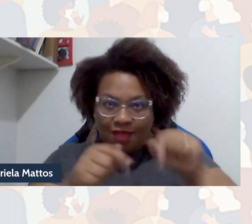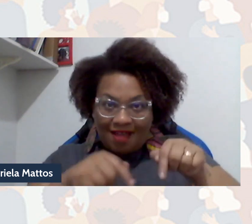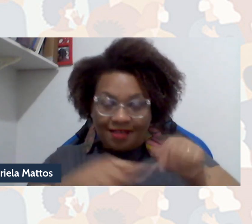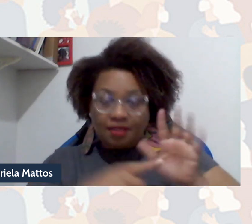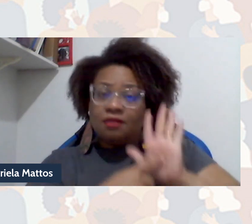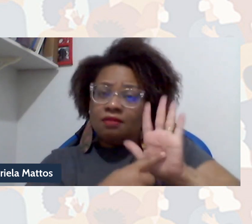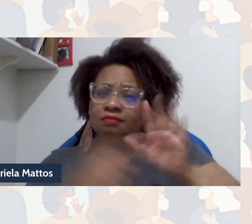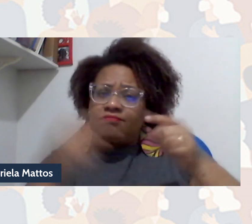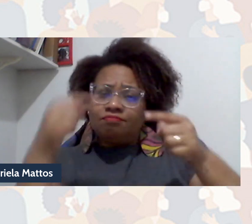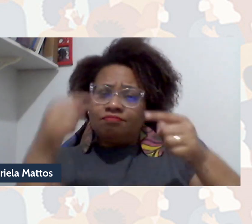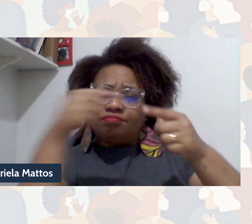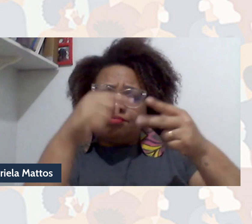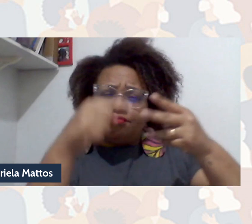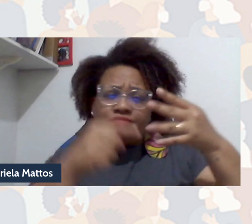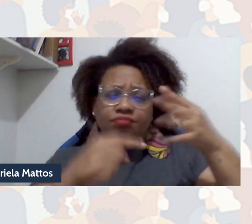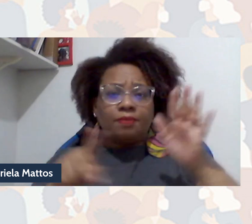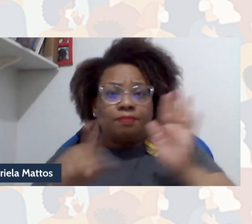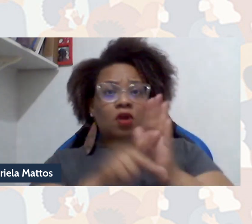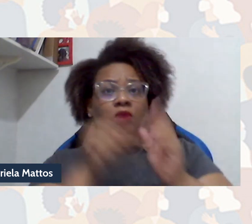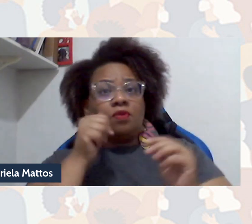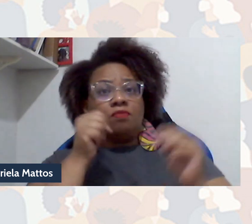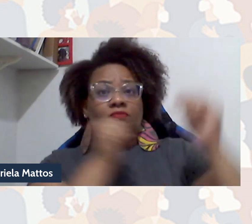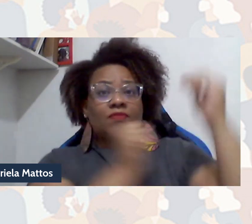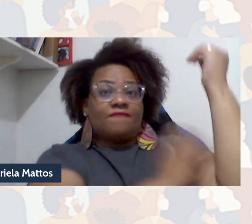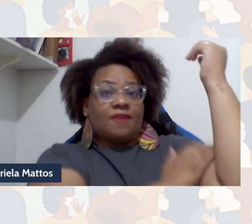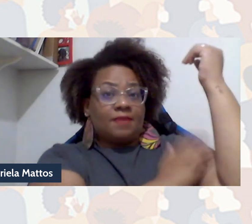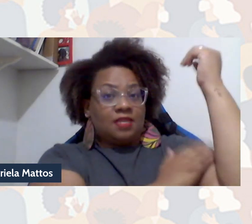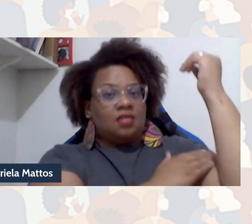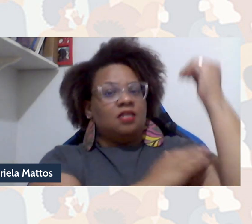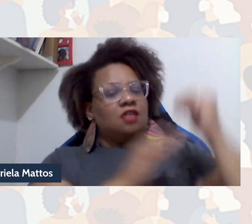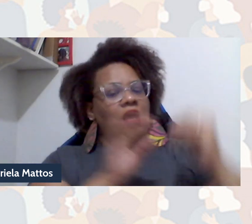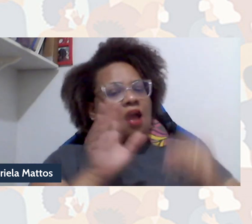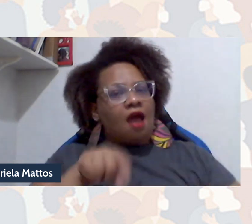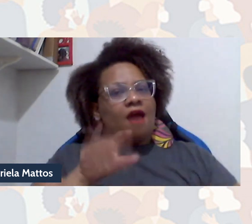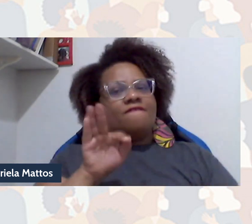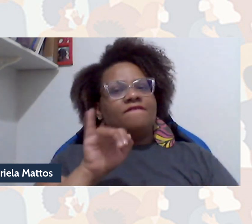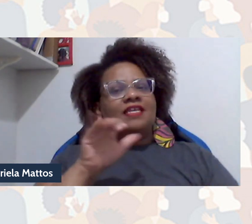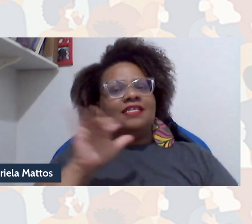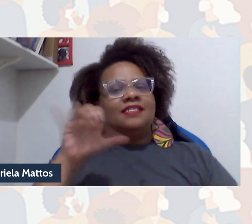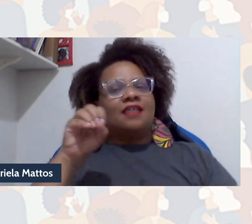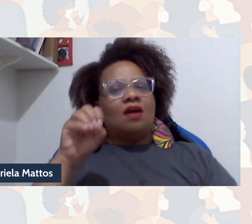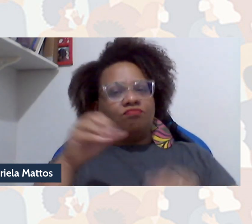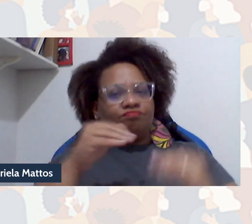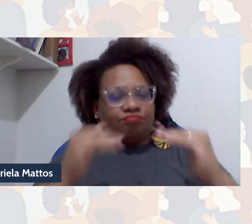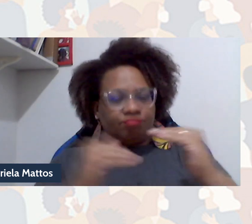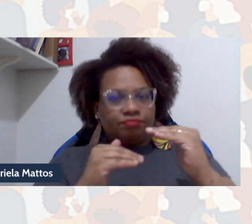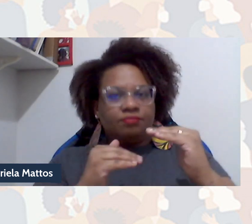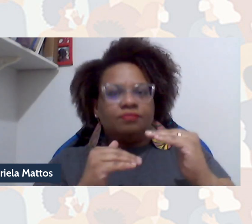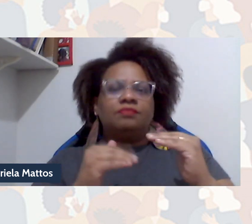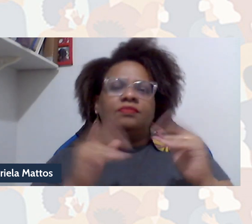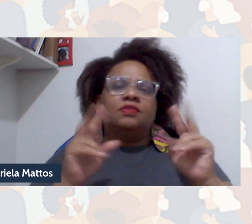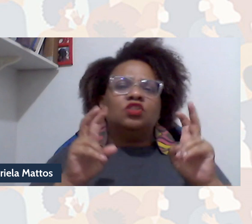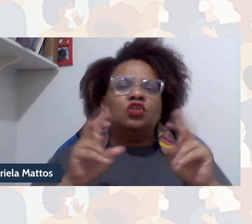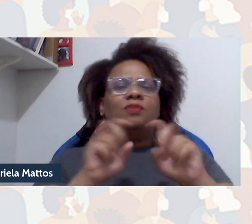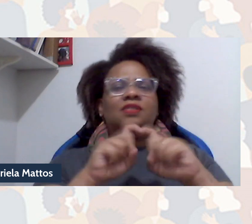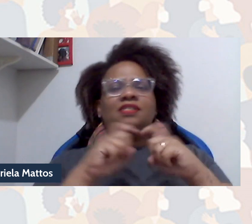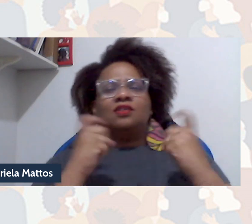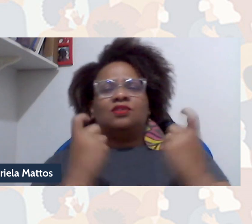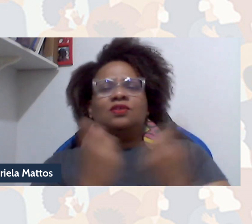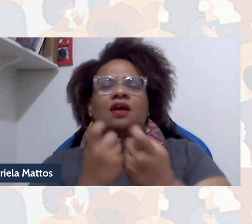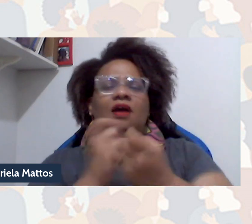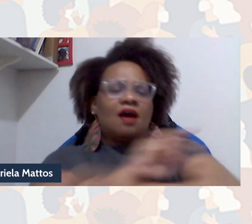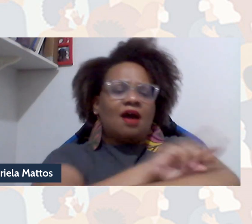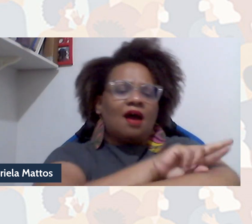que é um subgênero da ficção científica. Geralmente trata de desigualdade, sexualidade, raça, economia, reprodução